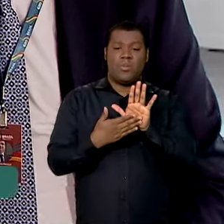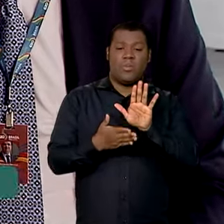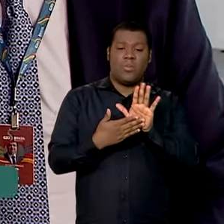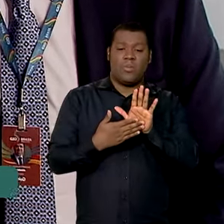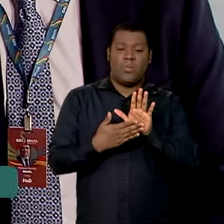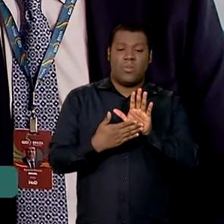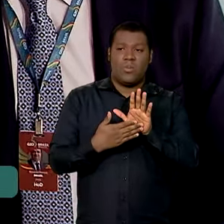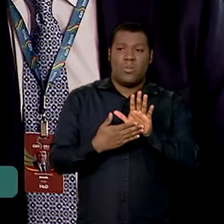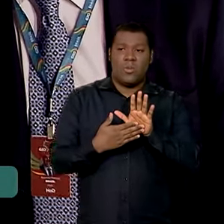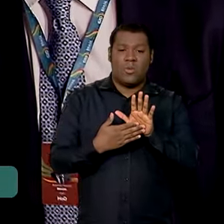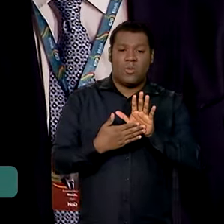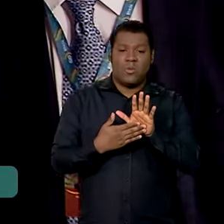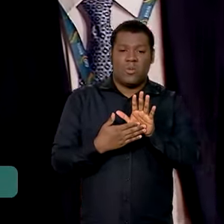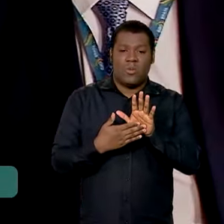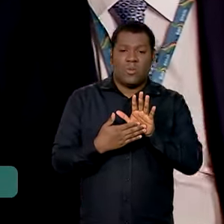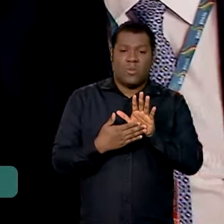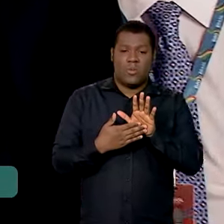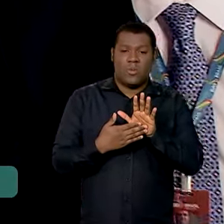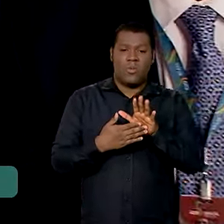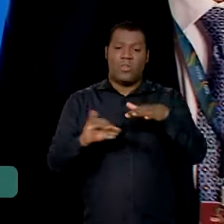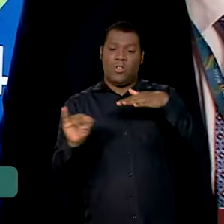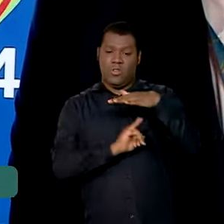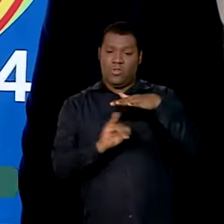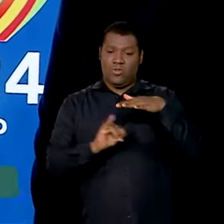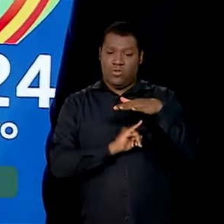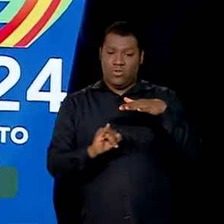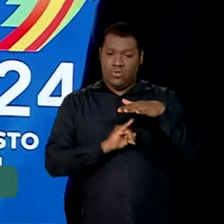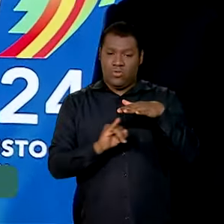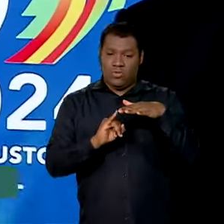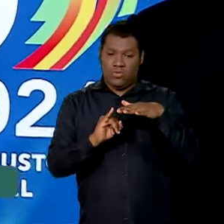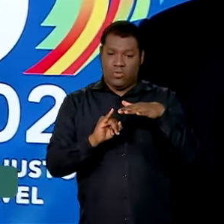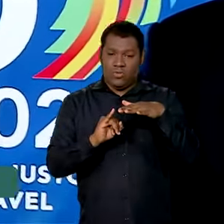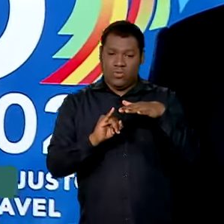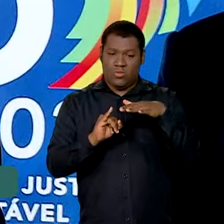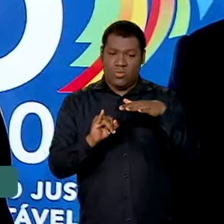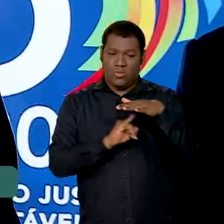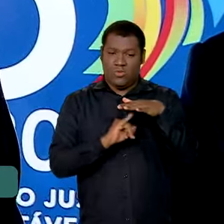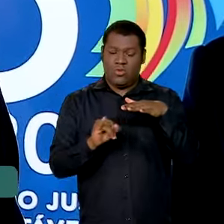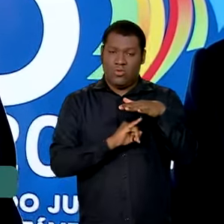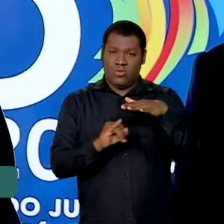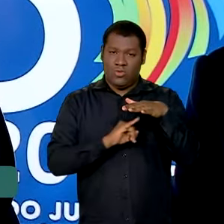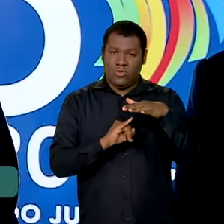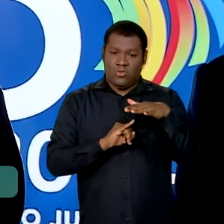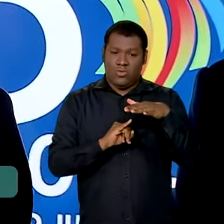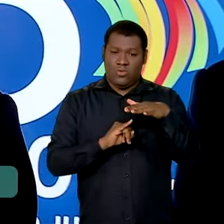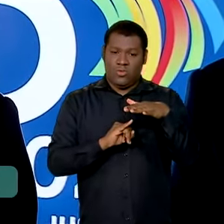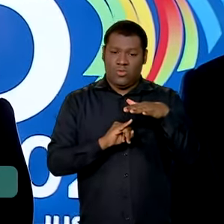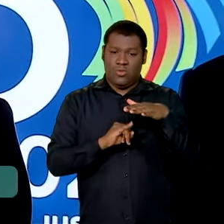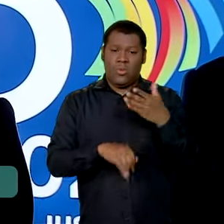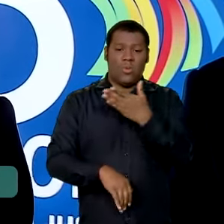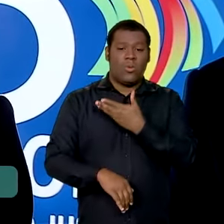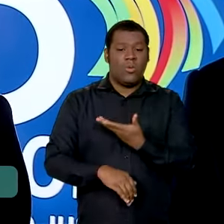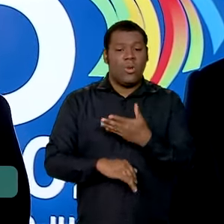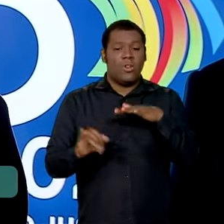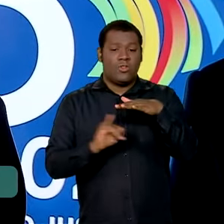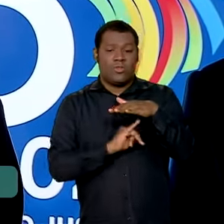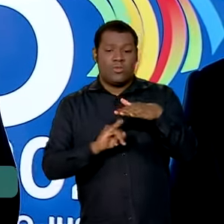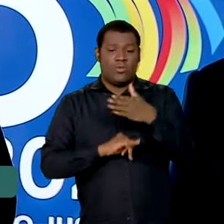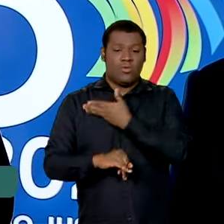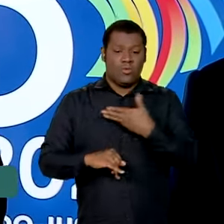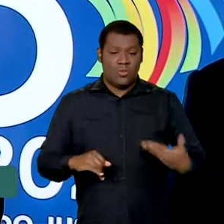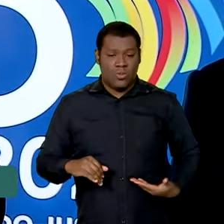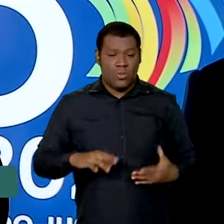de reforma nas instituições, de reforma na governança das